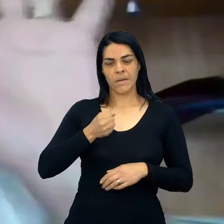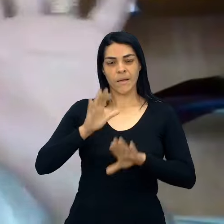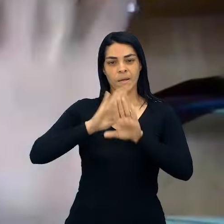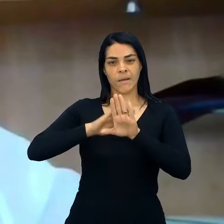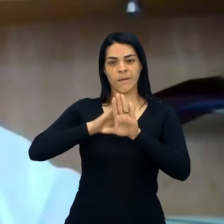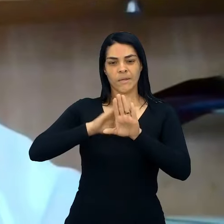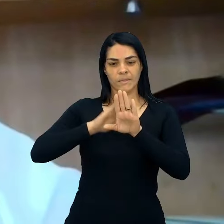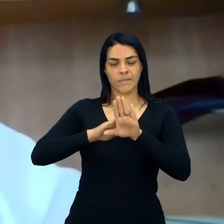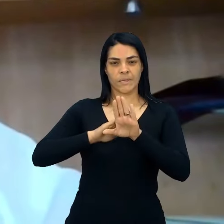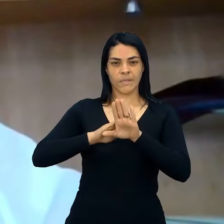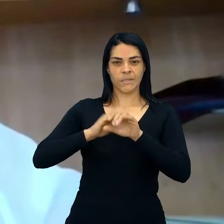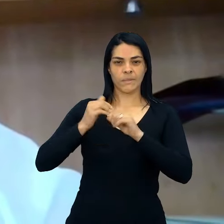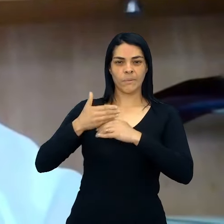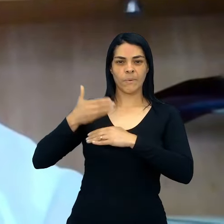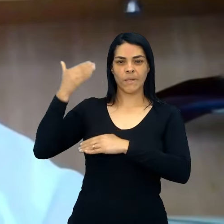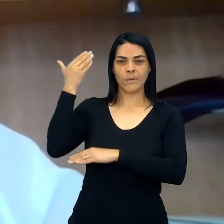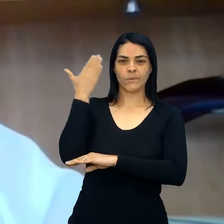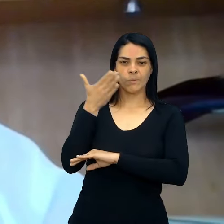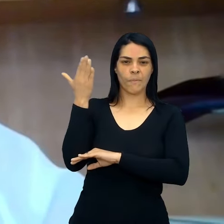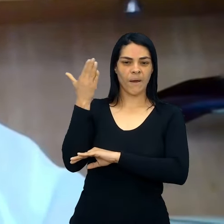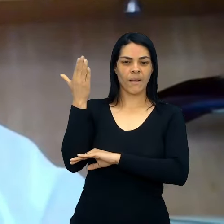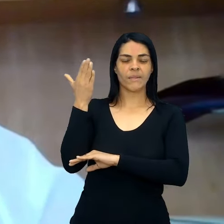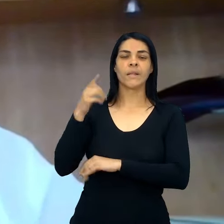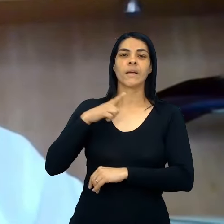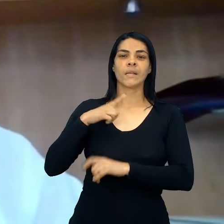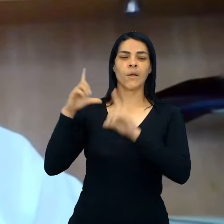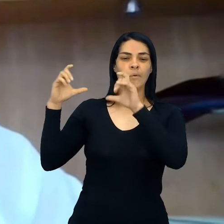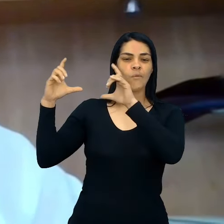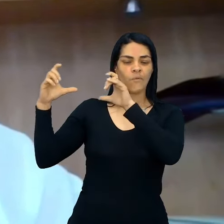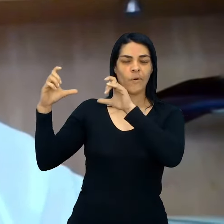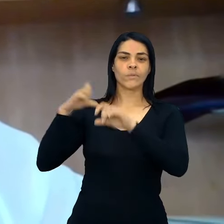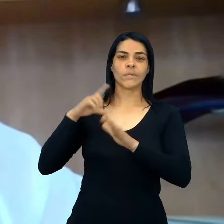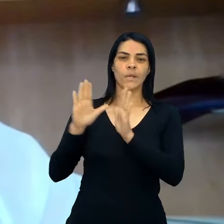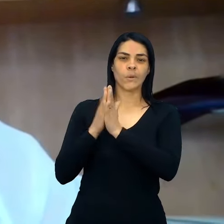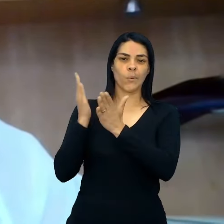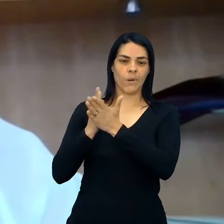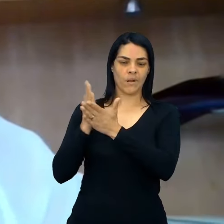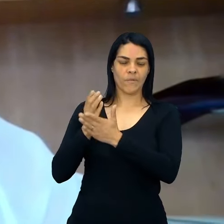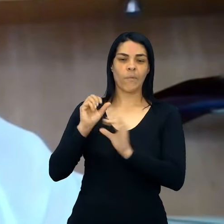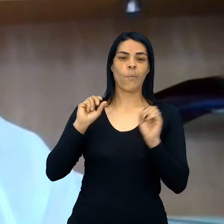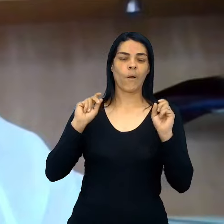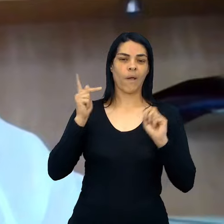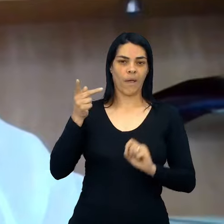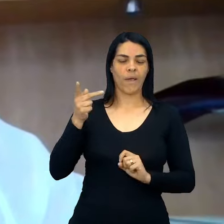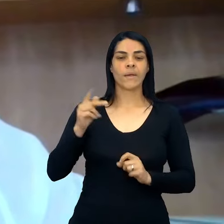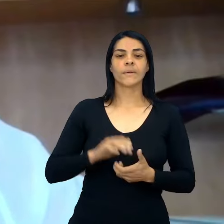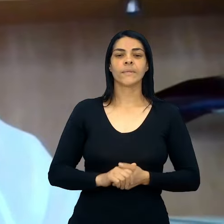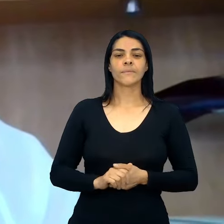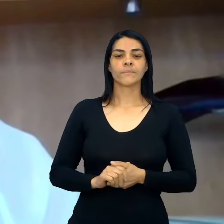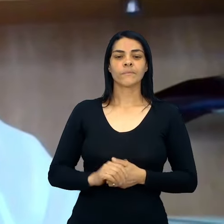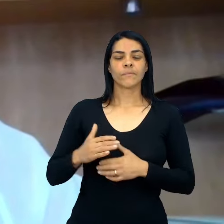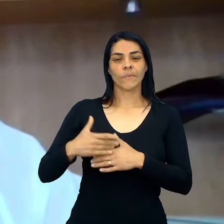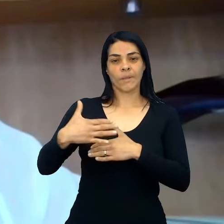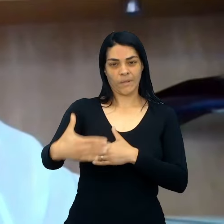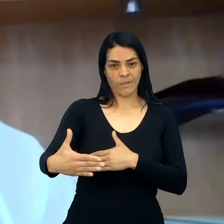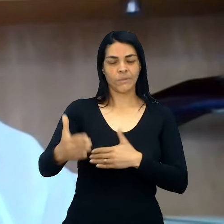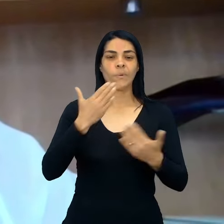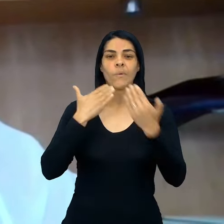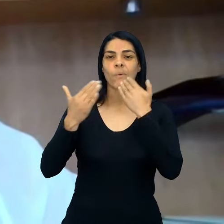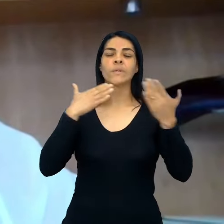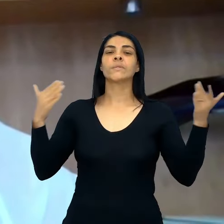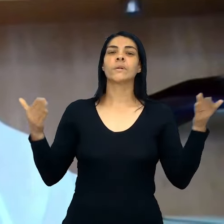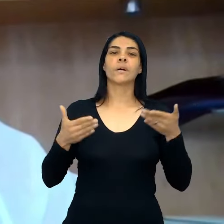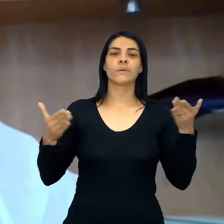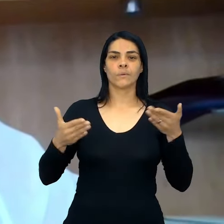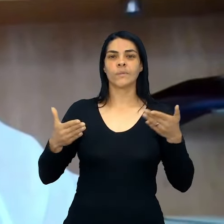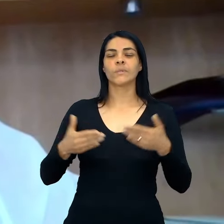mim há um painel em madeira com algumas fotos e alguns livros, ok? Então, para dar sequência à nossa conversa de hoje, ao